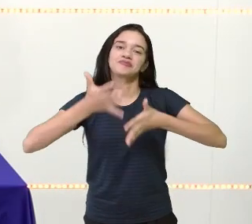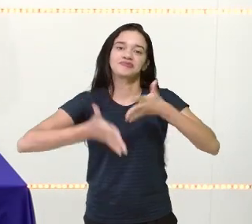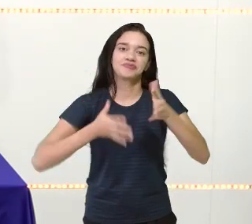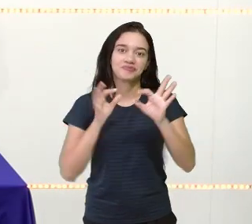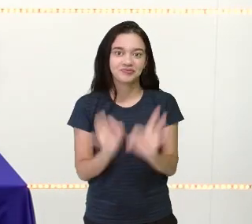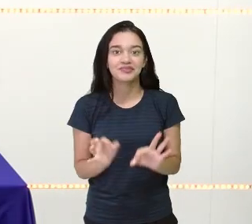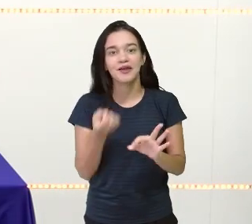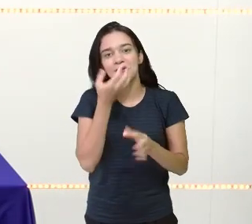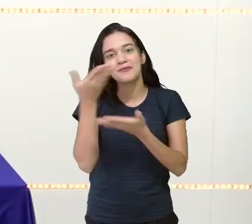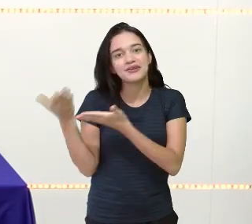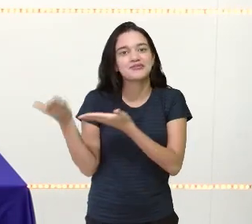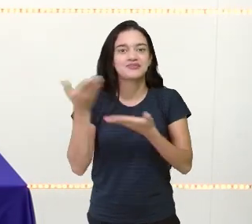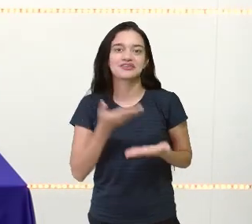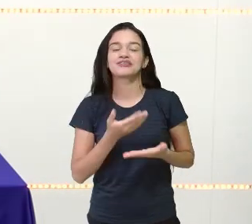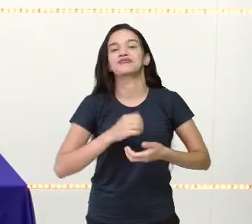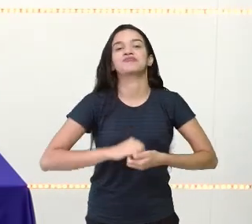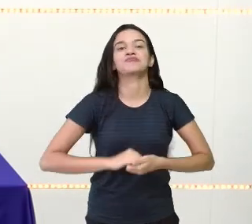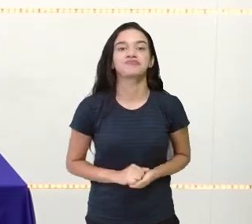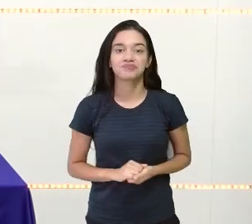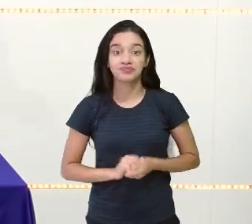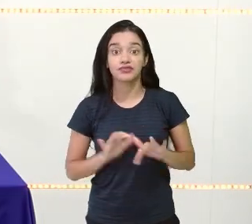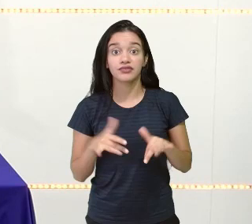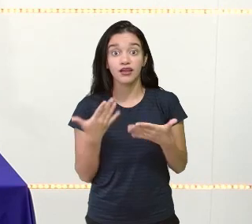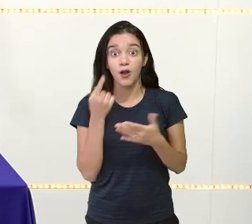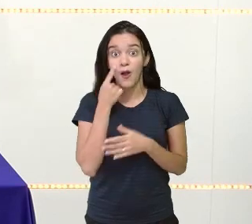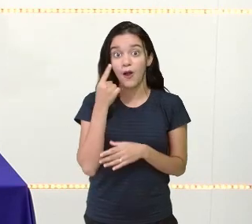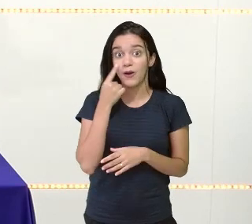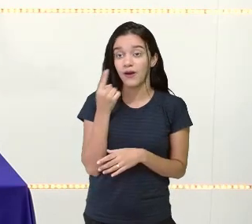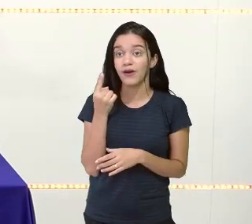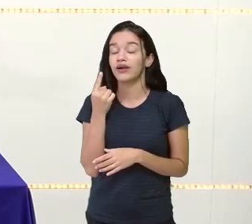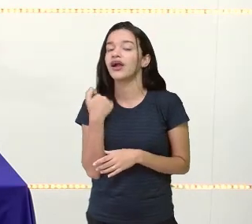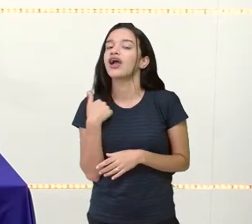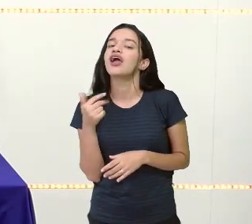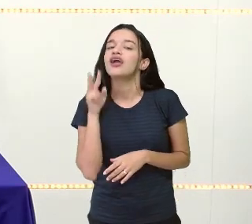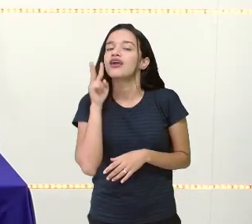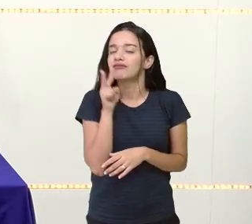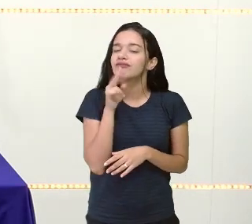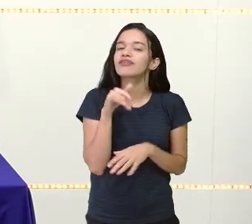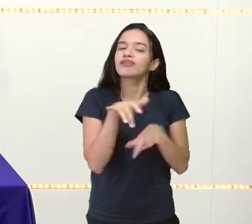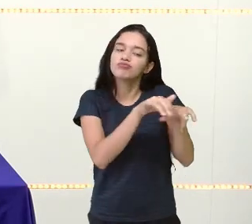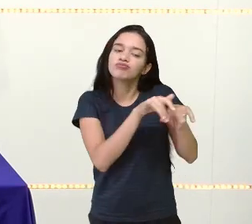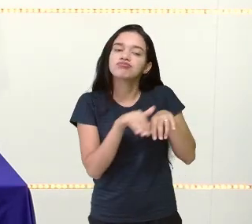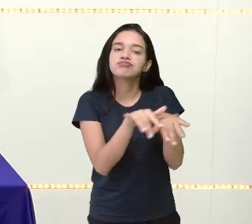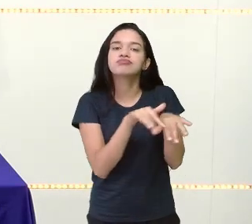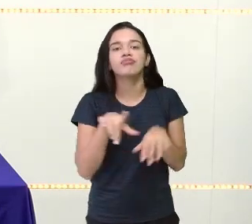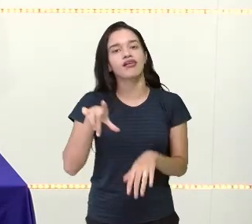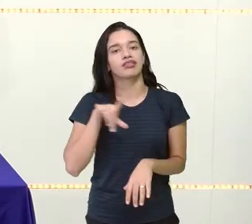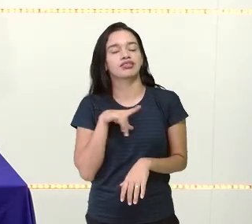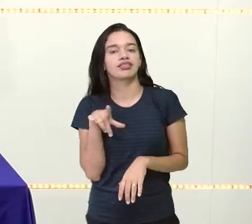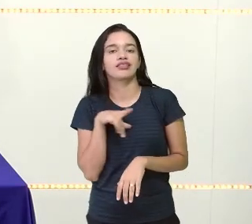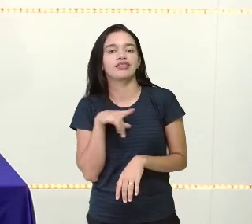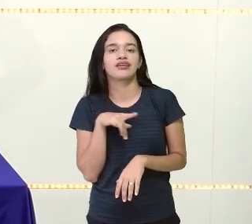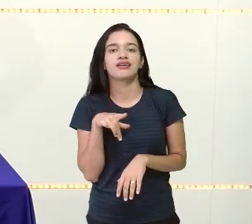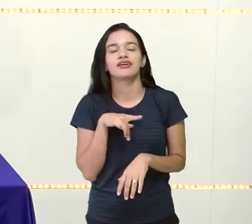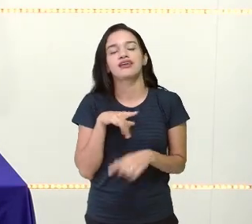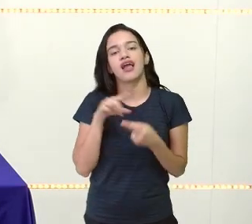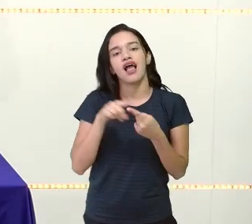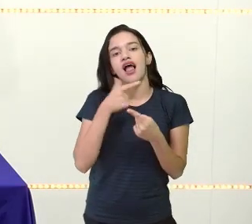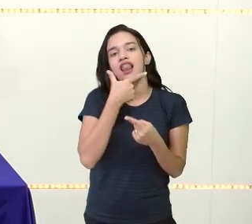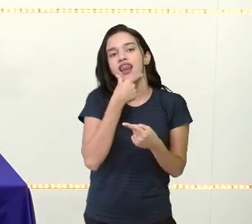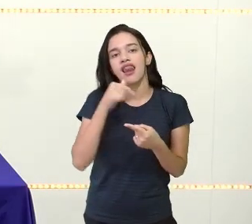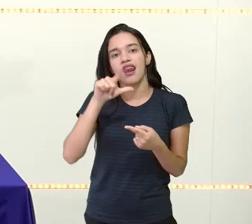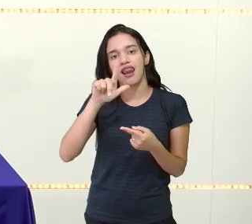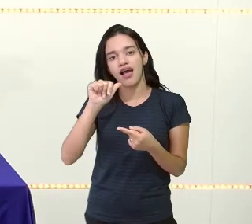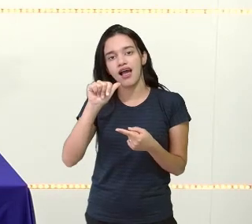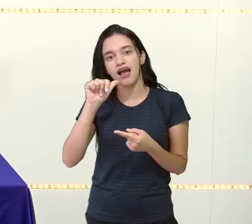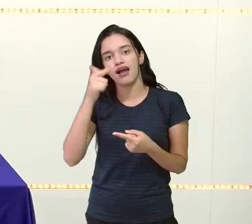sinais. Seja bem-vinda, Midian. Turminha, já vi aí que está pelo chat, né? Tem Lázaro e